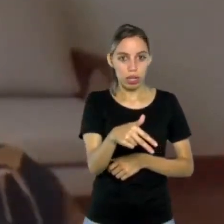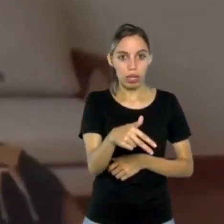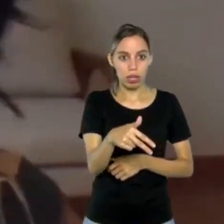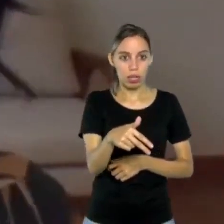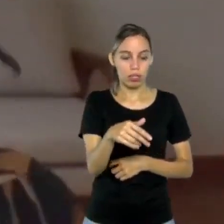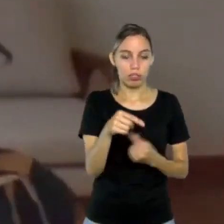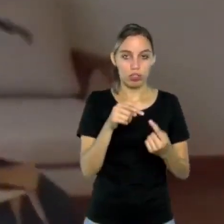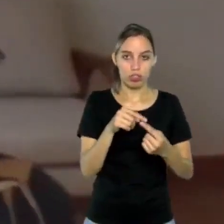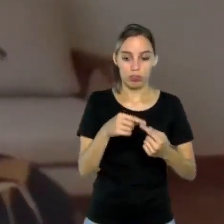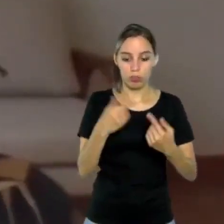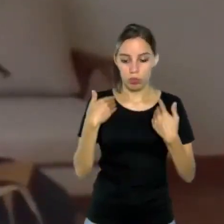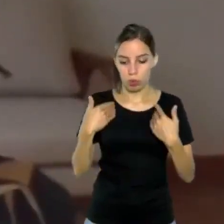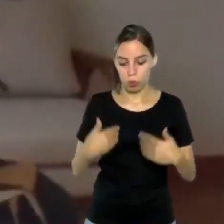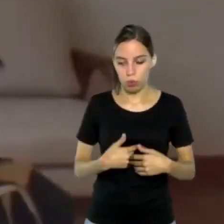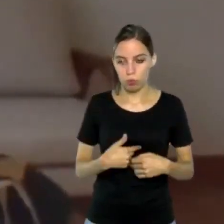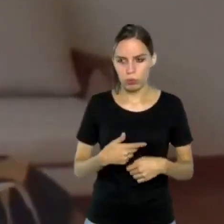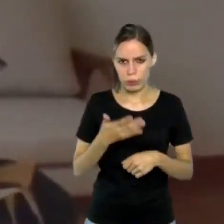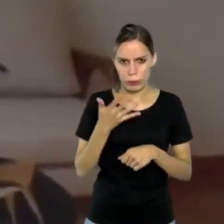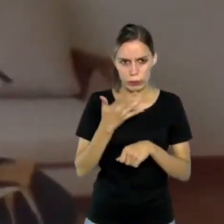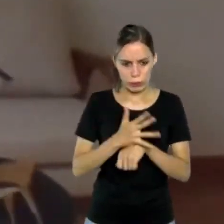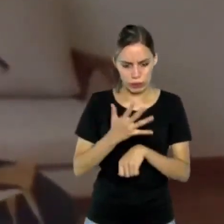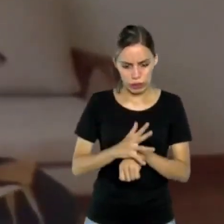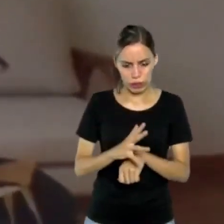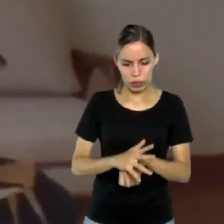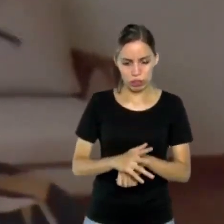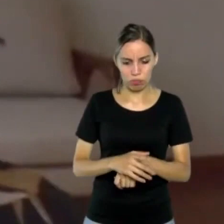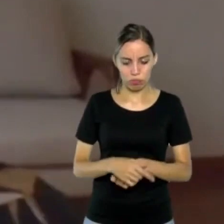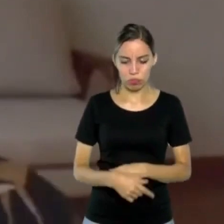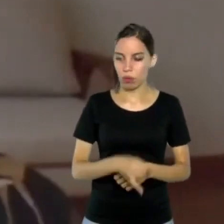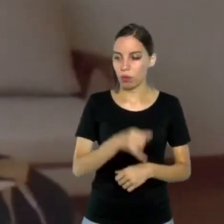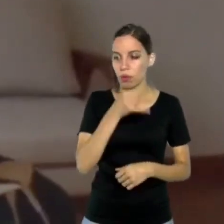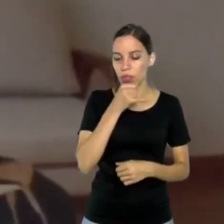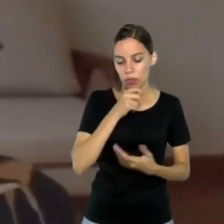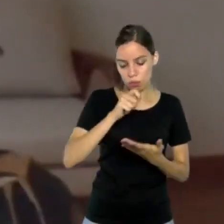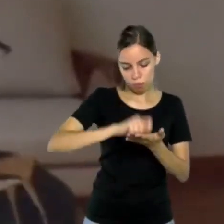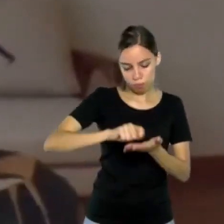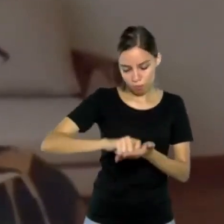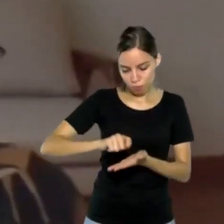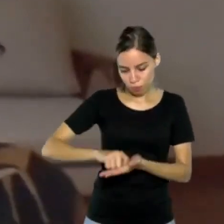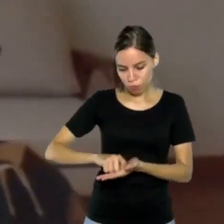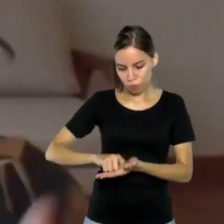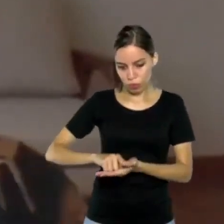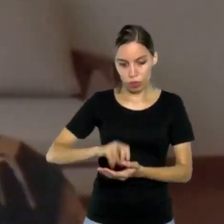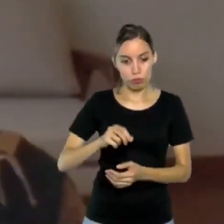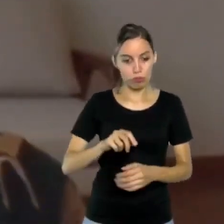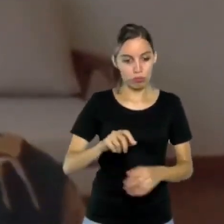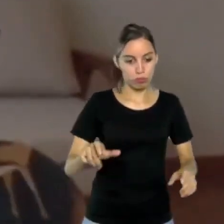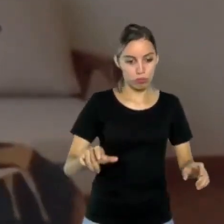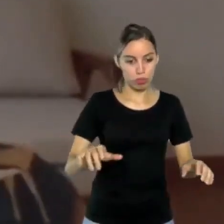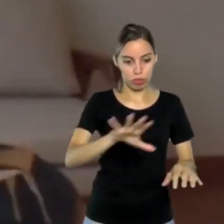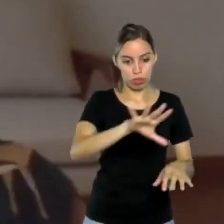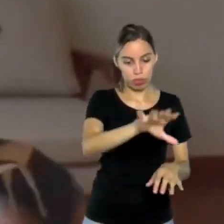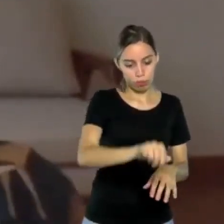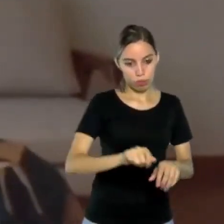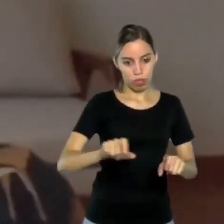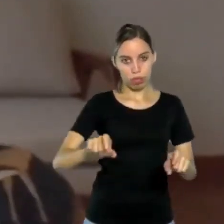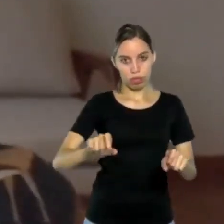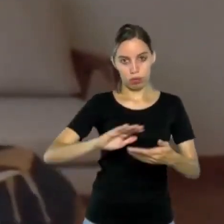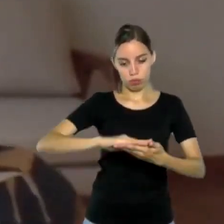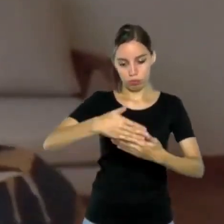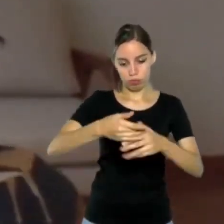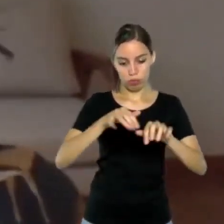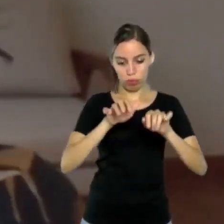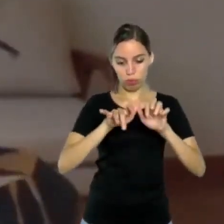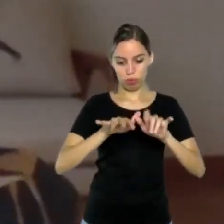a sentar, pegar o papel, o computador e beleza, o que vai escrever? Mas aí eu acho que vem. Aí o que vai